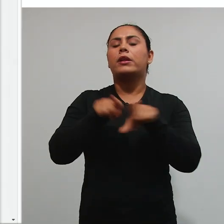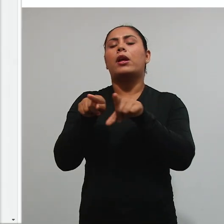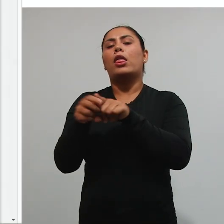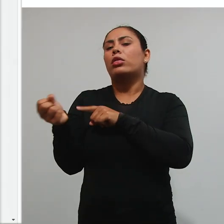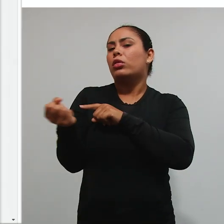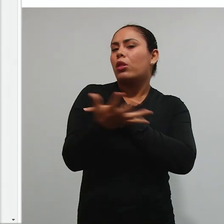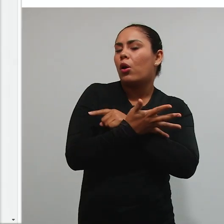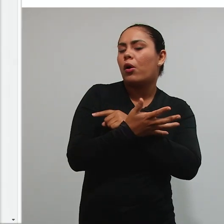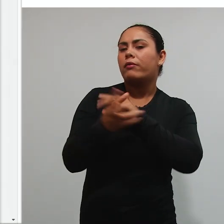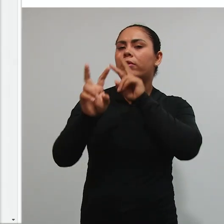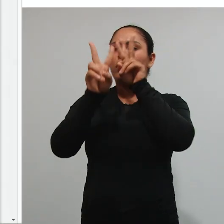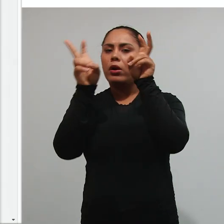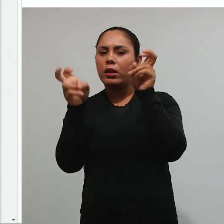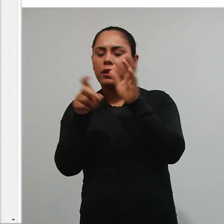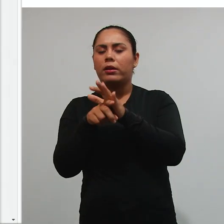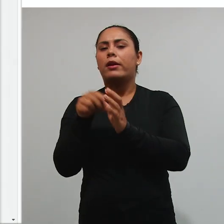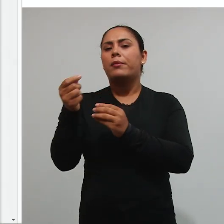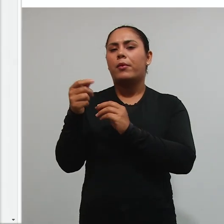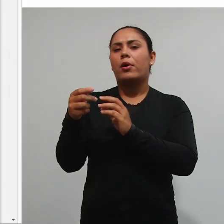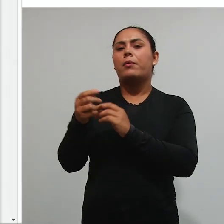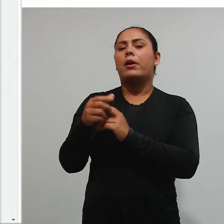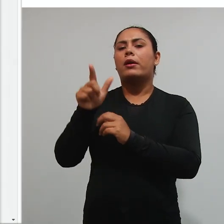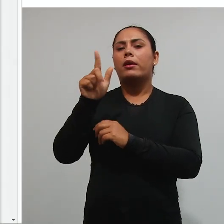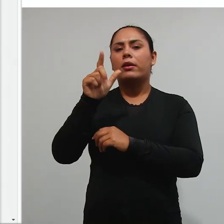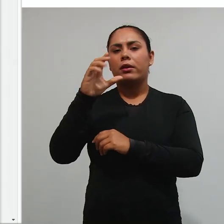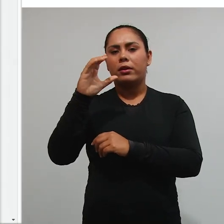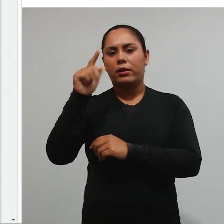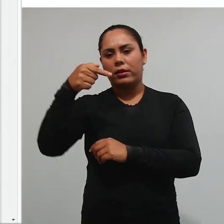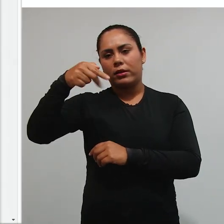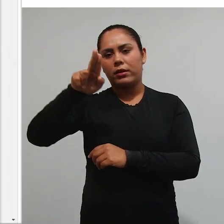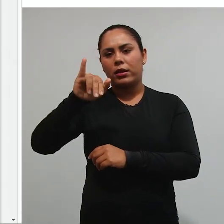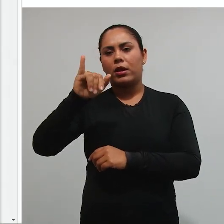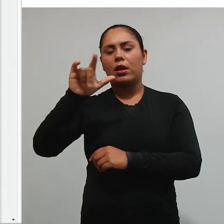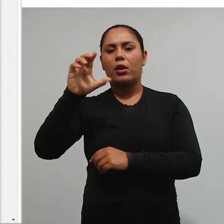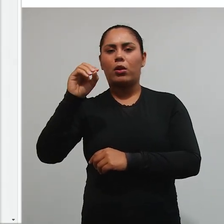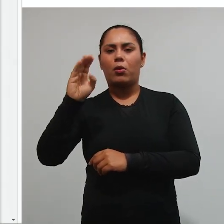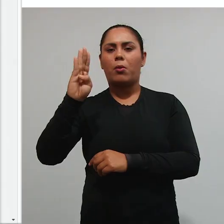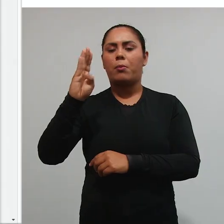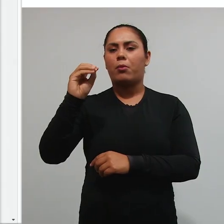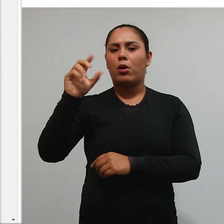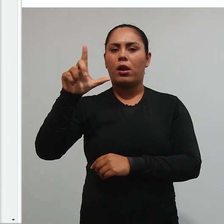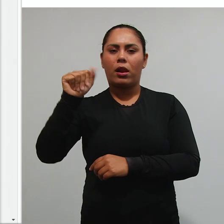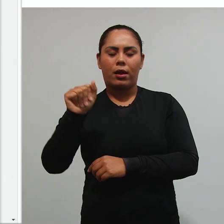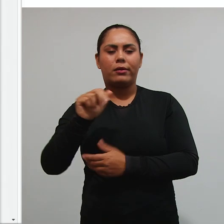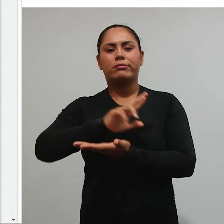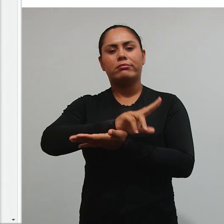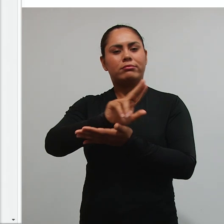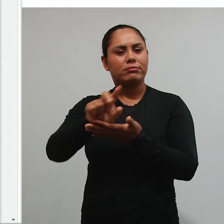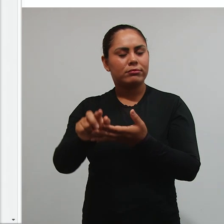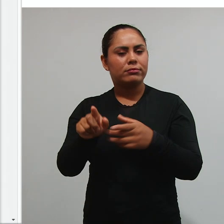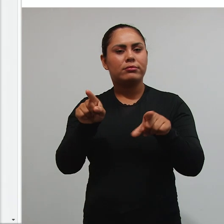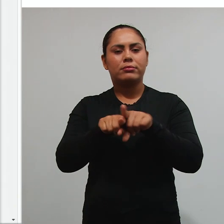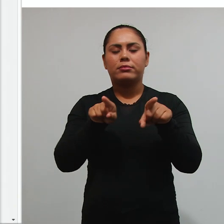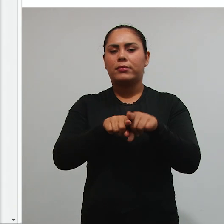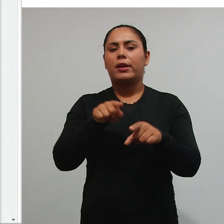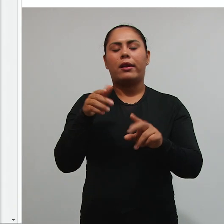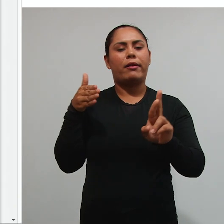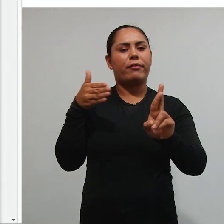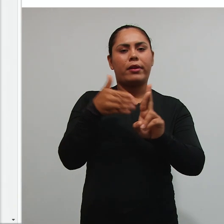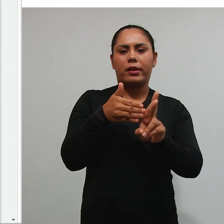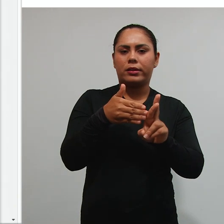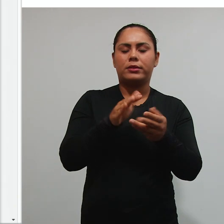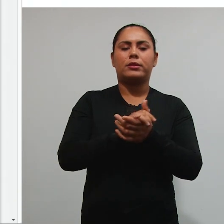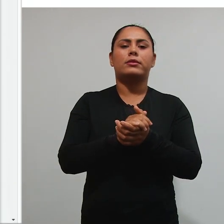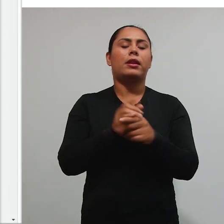nova seção é sobre quilombola. Aí você vem uma nova lista de referências sobre aquilo. Ou na lista de referências, que é o mais